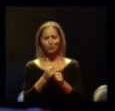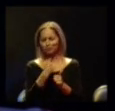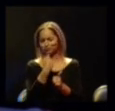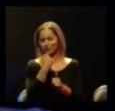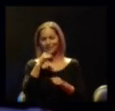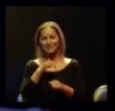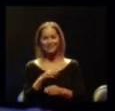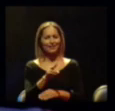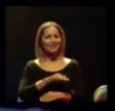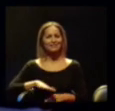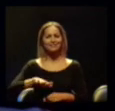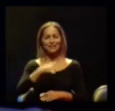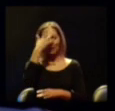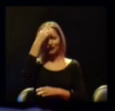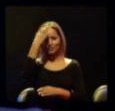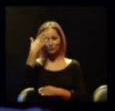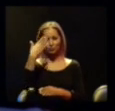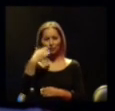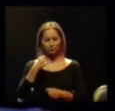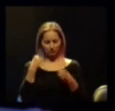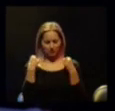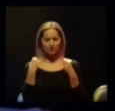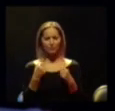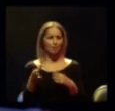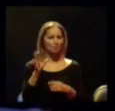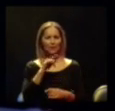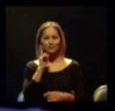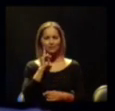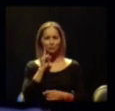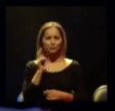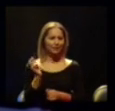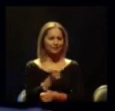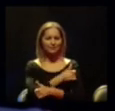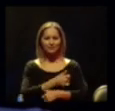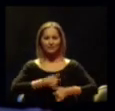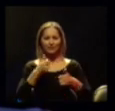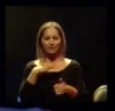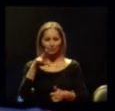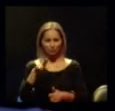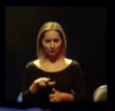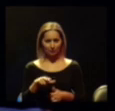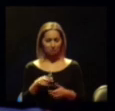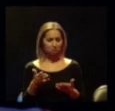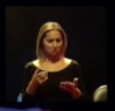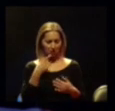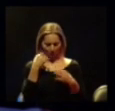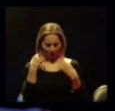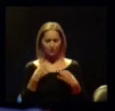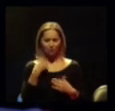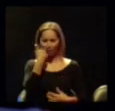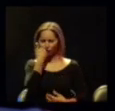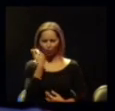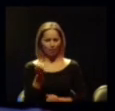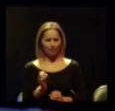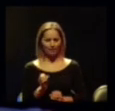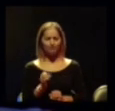terra setubalense, que se afirma como uma das mais importantes cidades de Portugal e que se afirma, sem vergonha, como